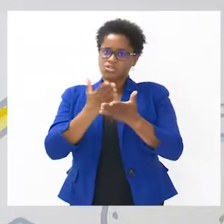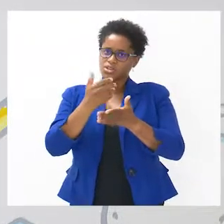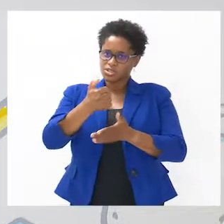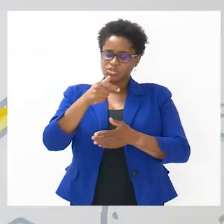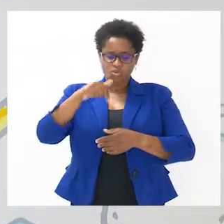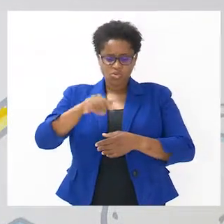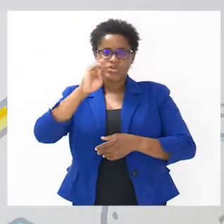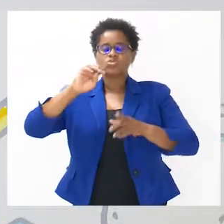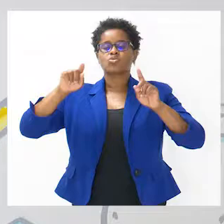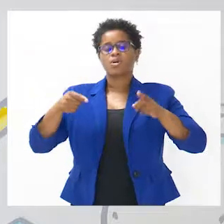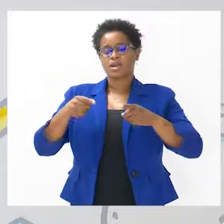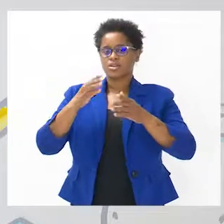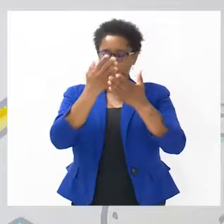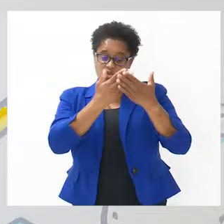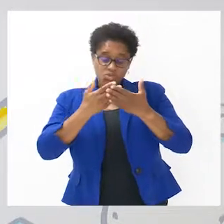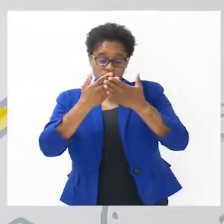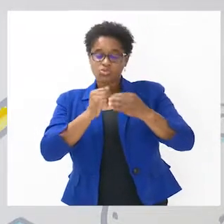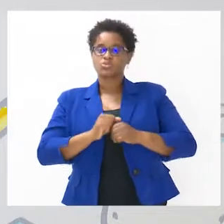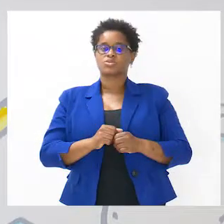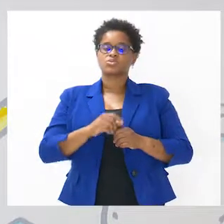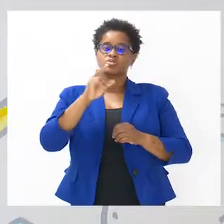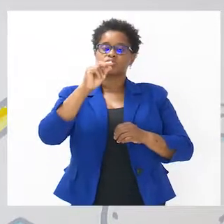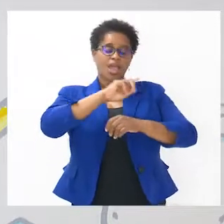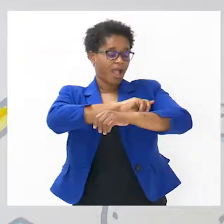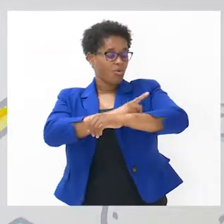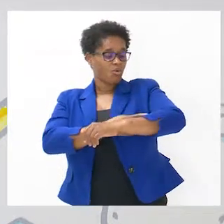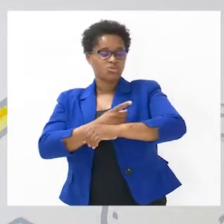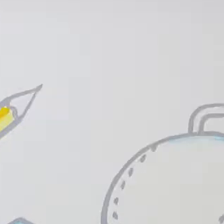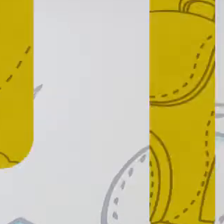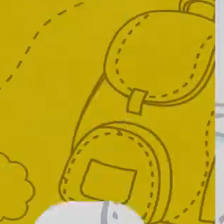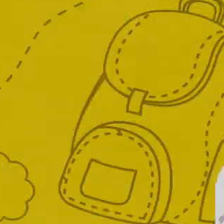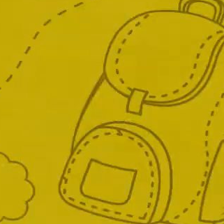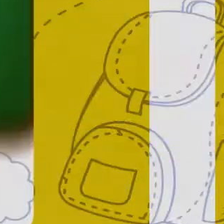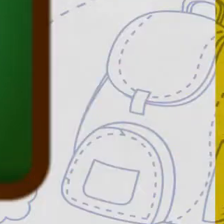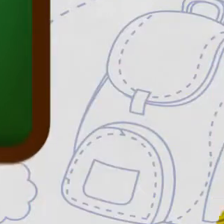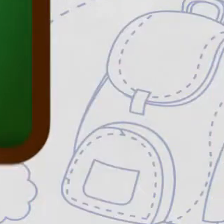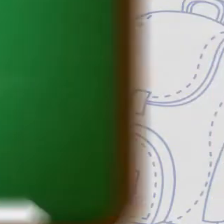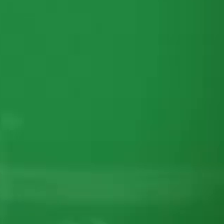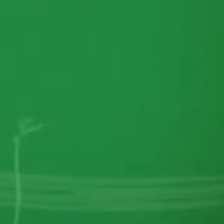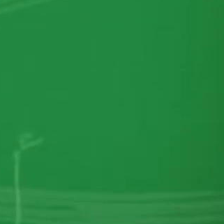Hoje trouxe como sumário estudo dos ângulos.